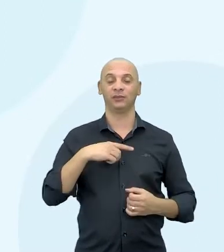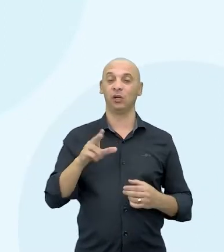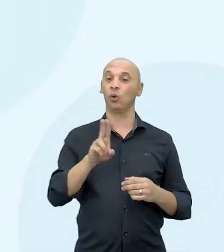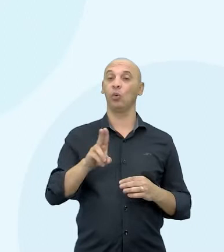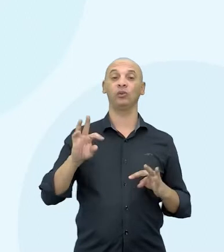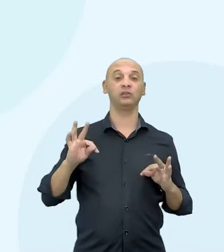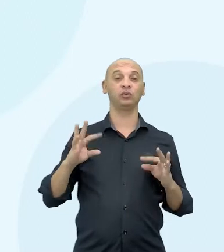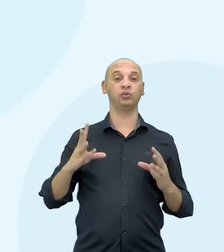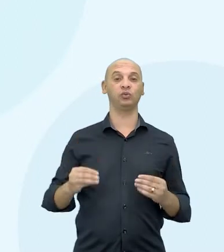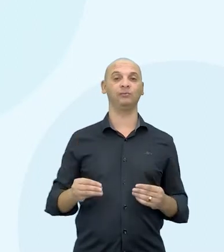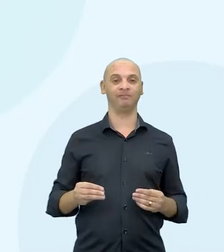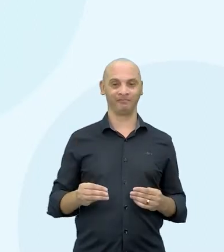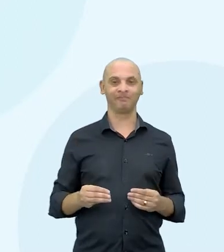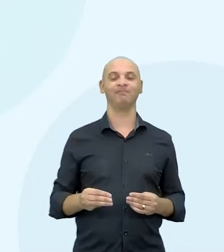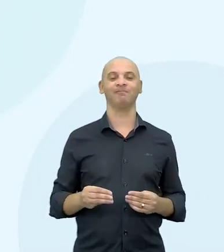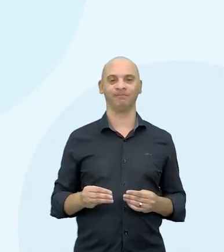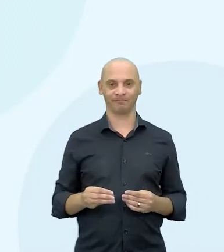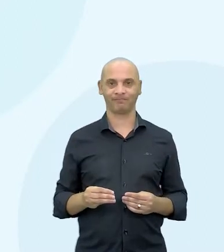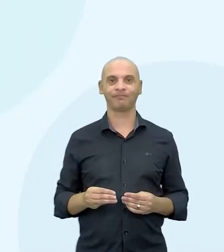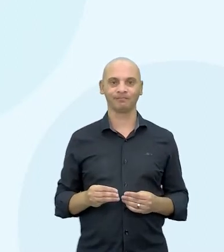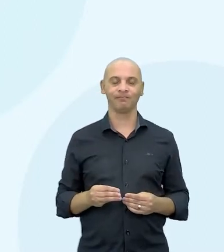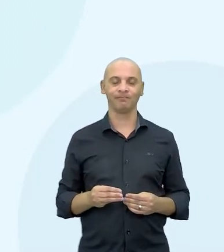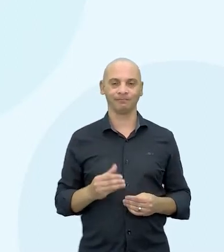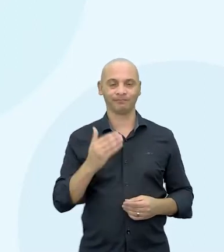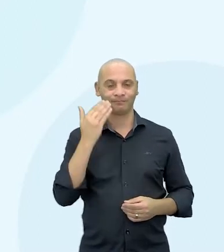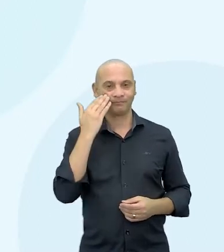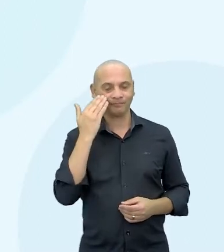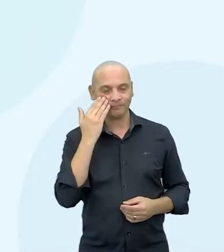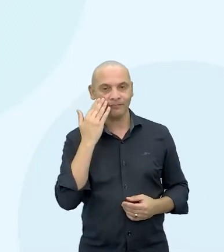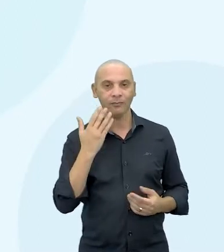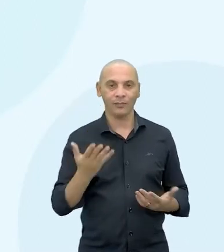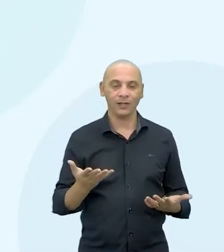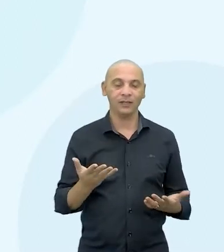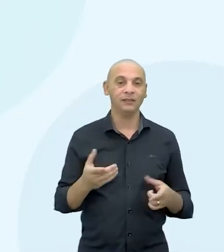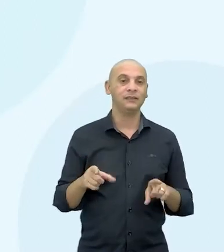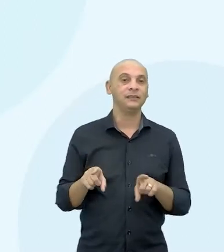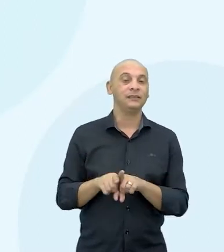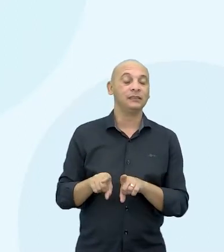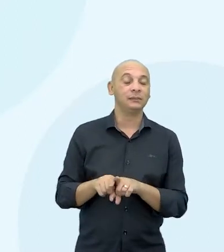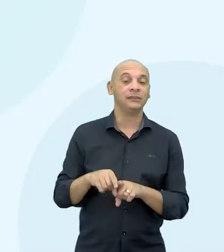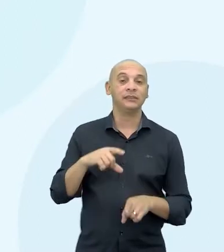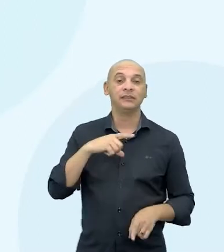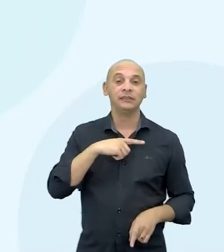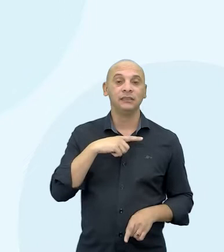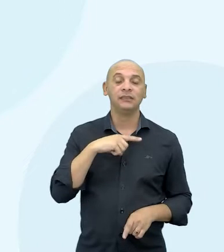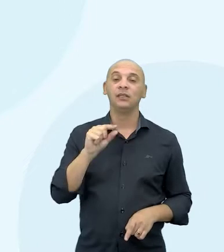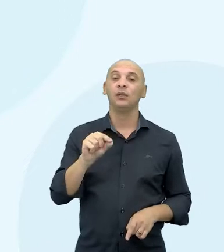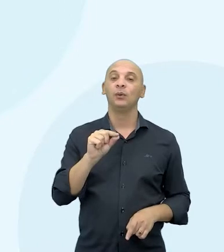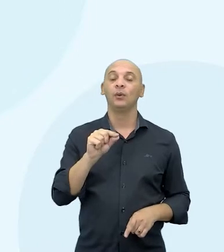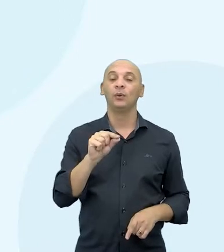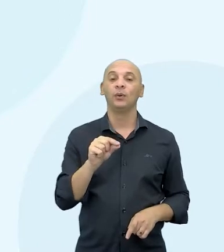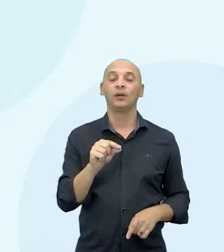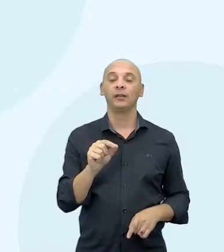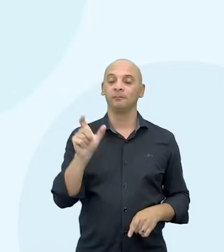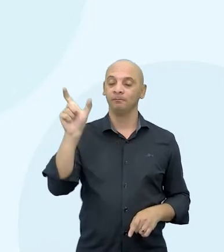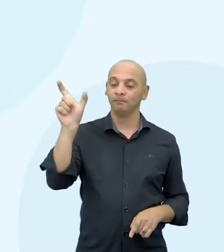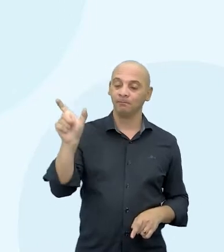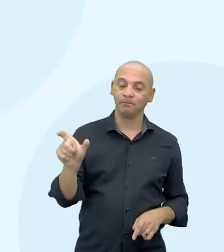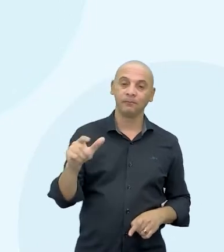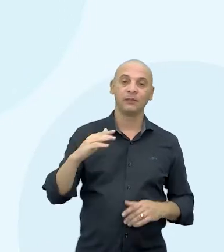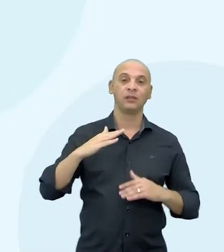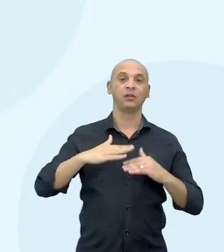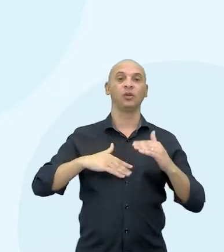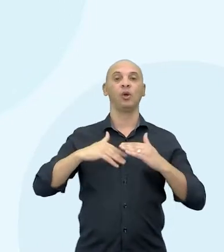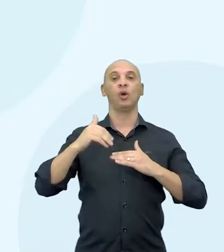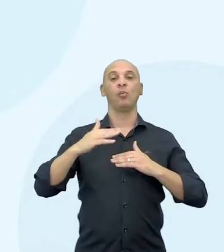que for possível, é a exaustão, né, desses dados. Ao mesmo tempo em que surge a figura de um